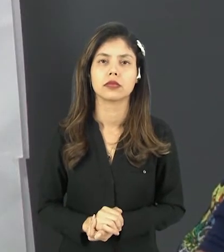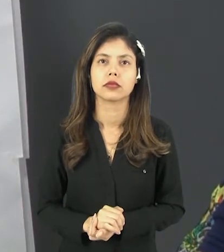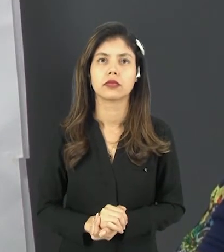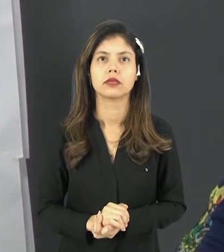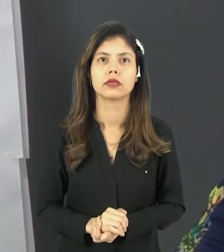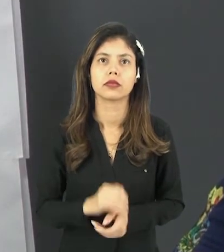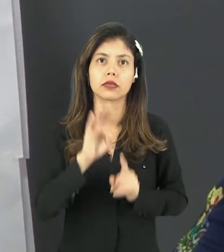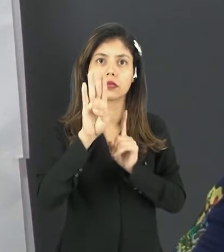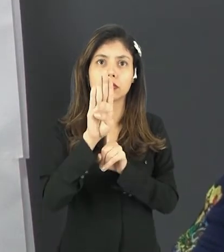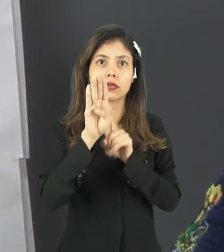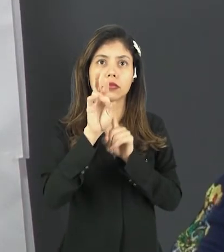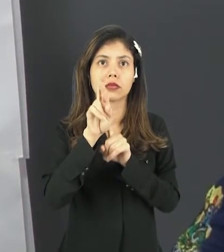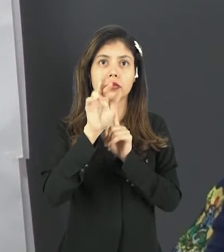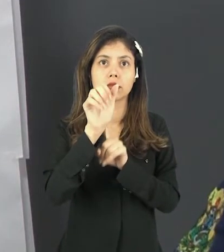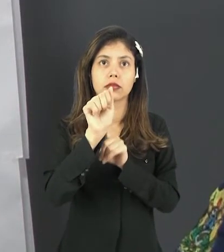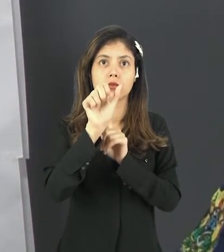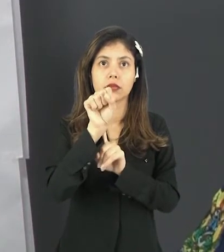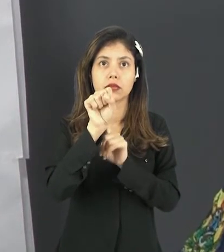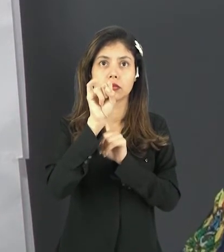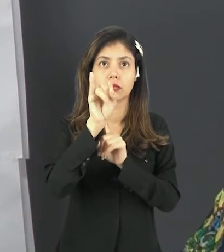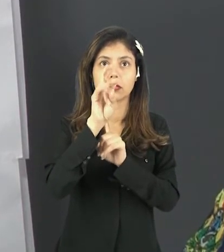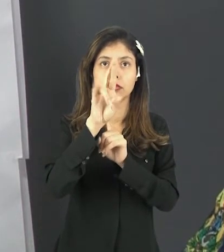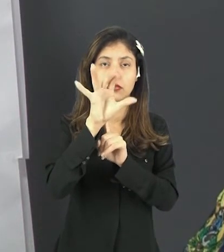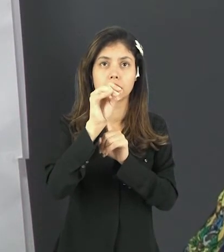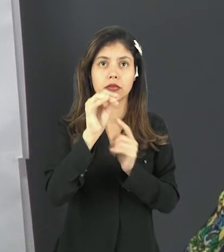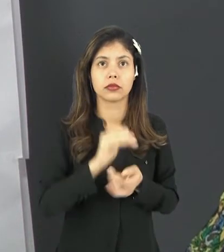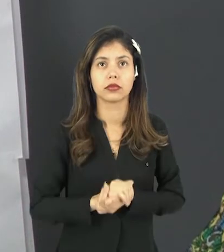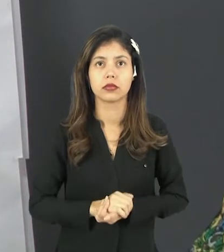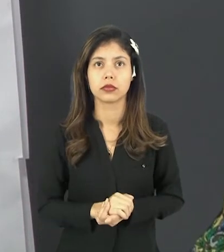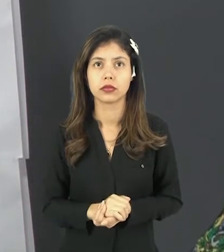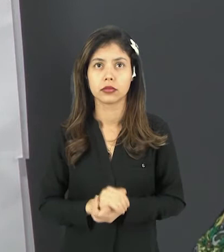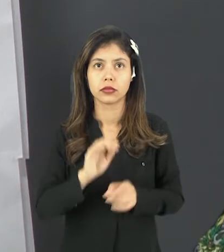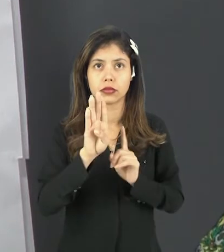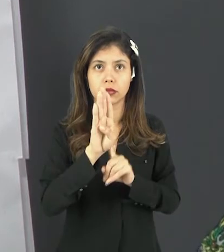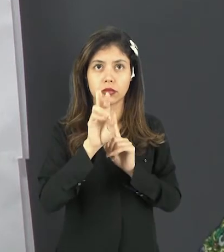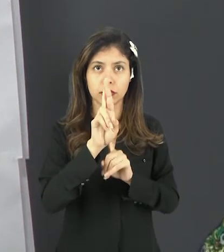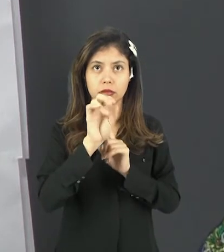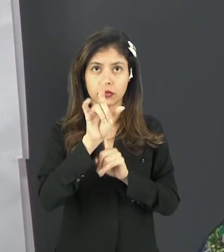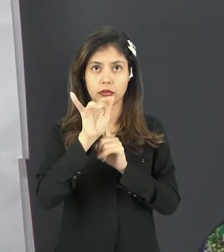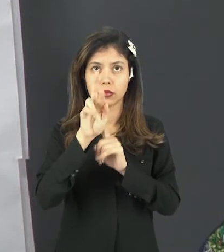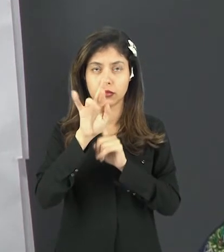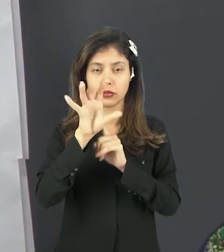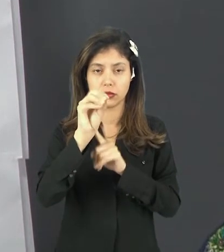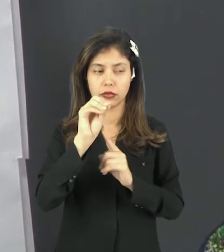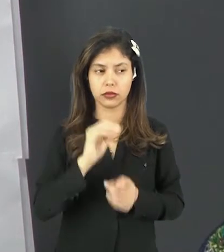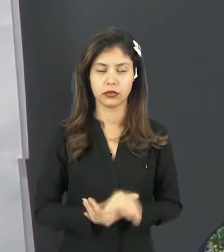palavra brasileiro, ó. Se você observar, aqui tem, ó, brasileiro.